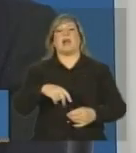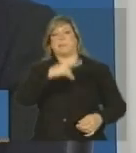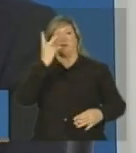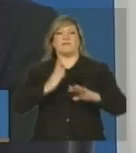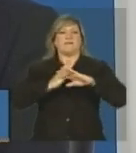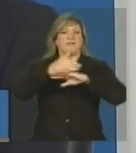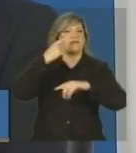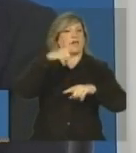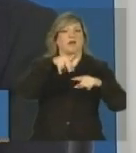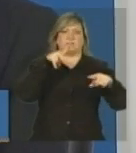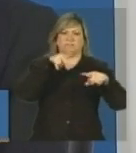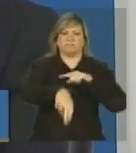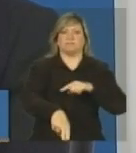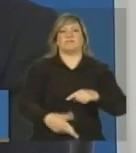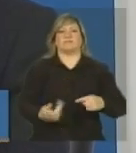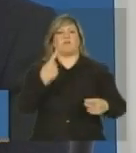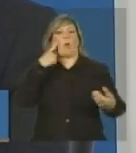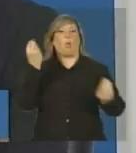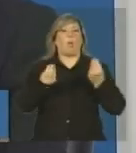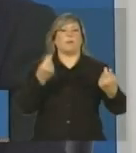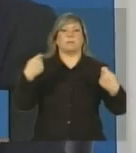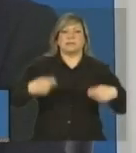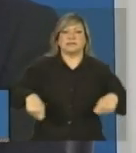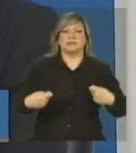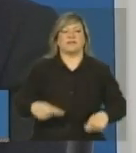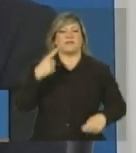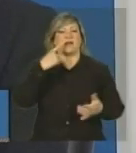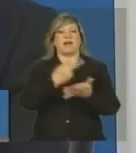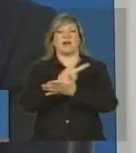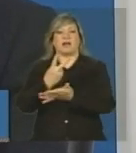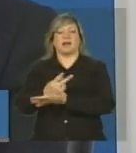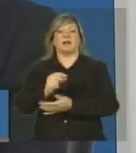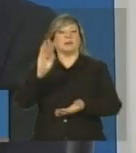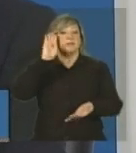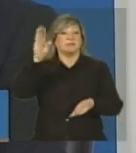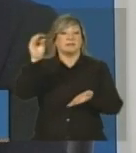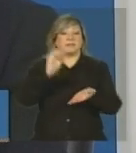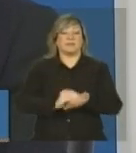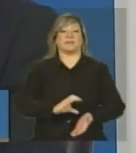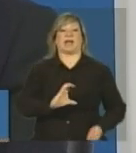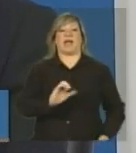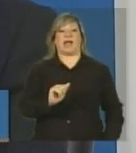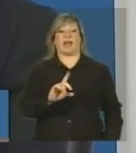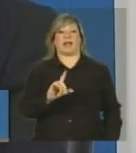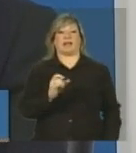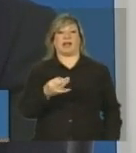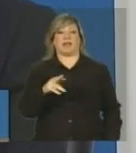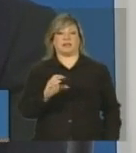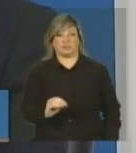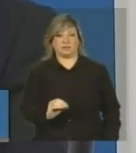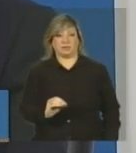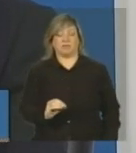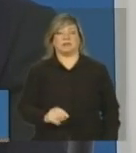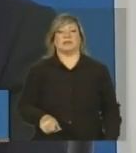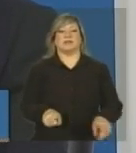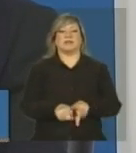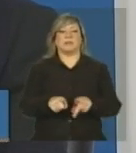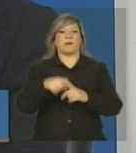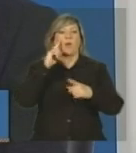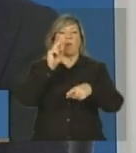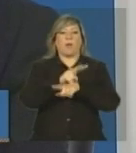corrigir essas falhas, para aperfeiçoar essas falhas, principalmente no cadastramento de beneficiários, no processo